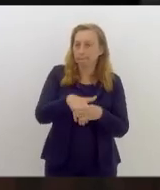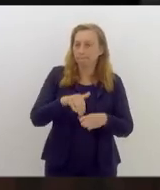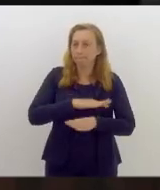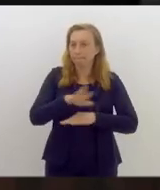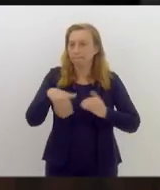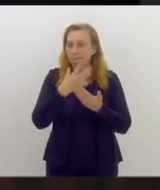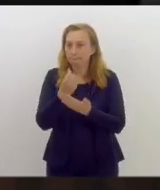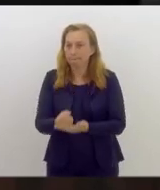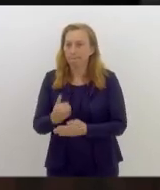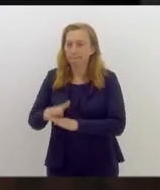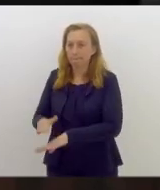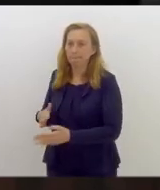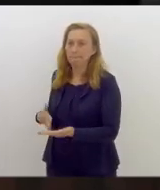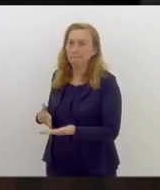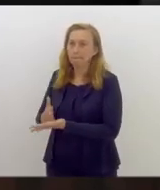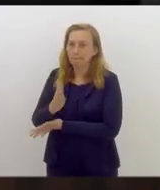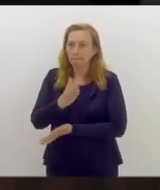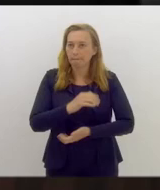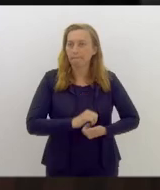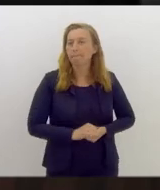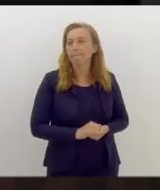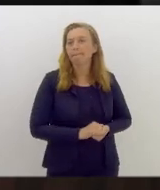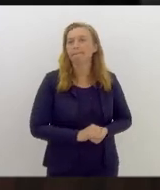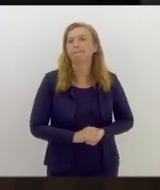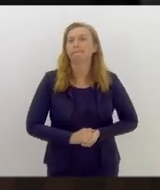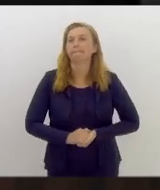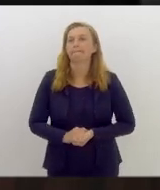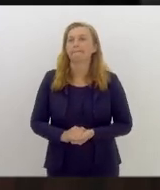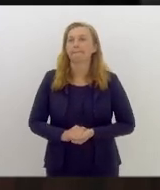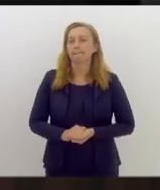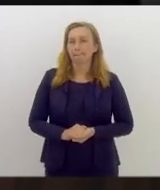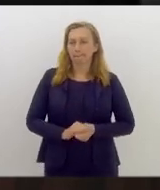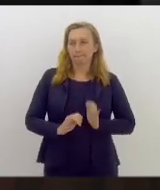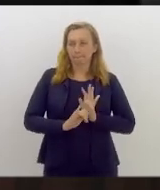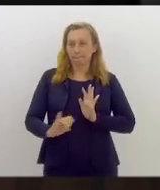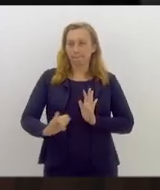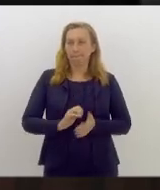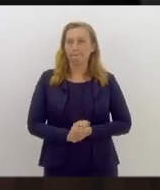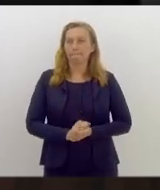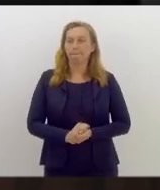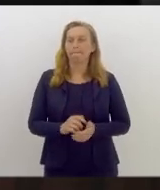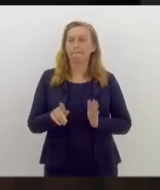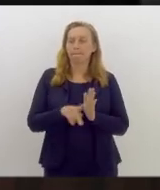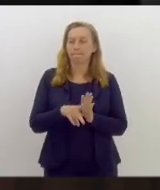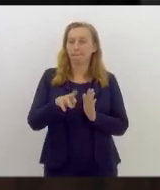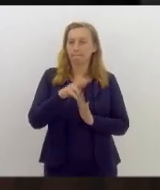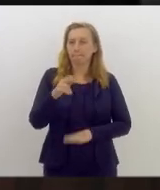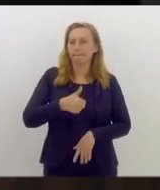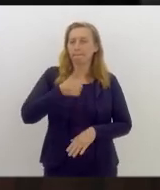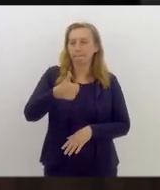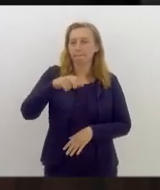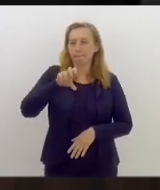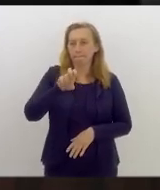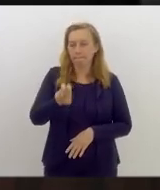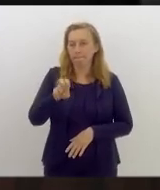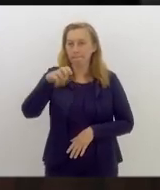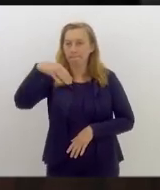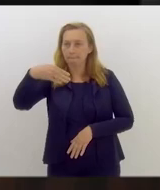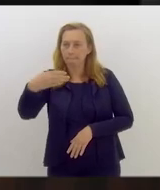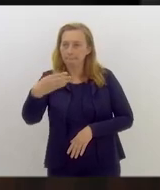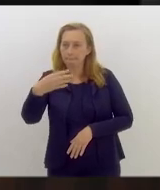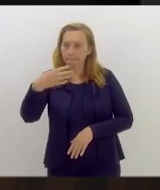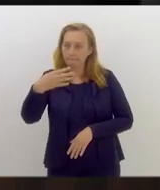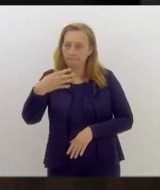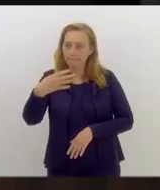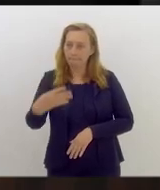em votação, os senhores que aprovam permaneçam como estão, aprovado, vai à promulgação. Projeto de resolução 594 de 22, de